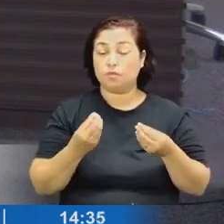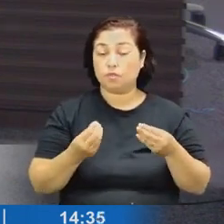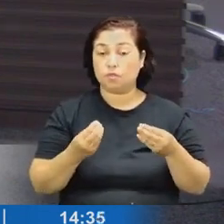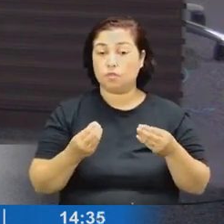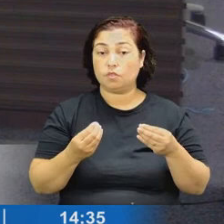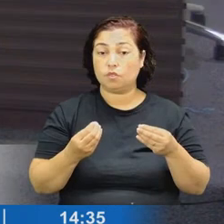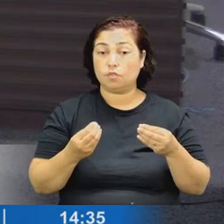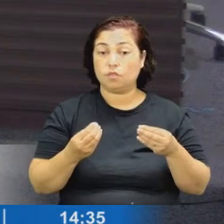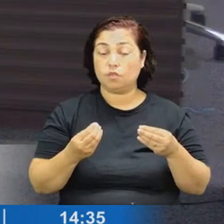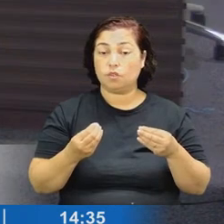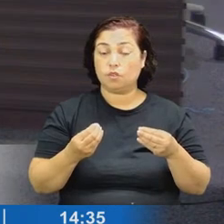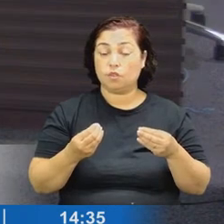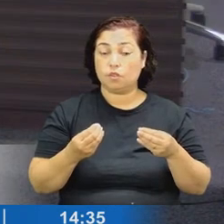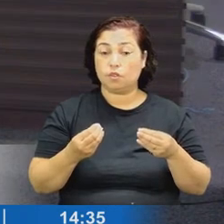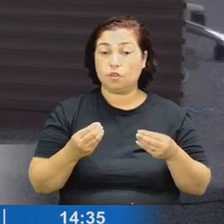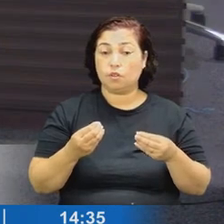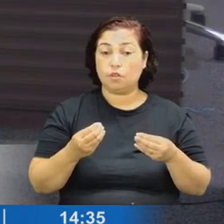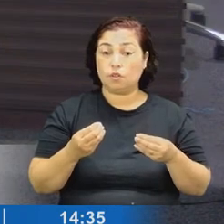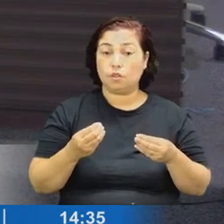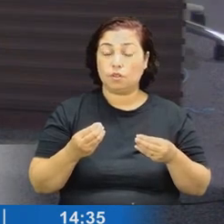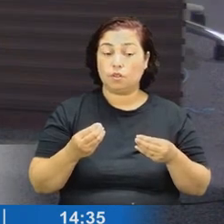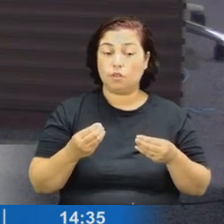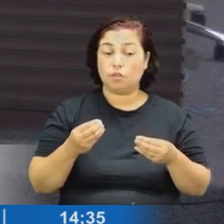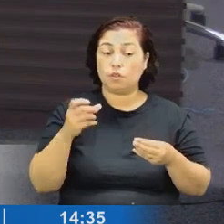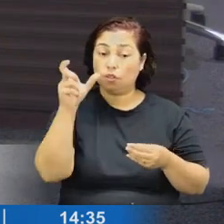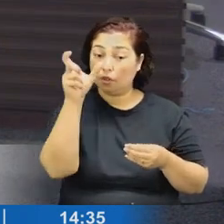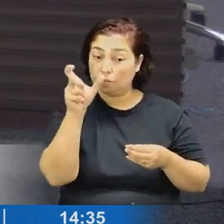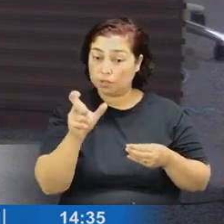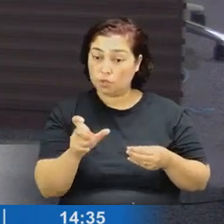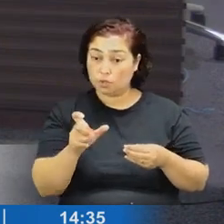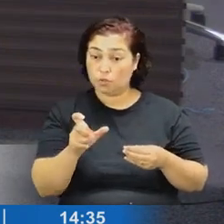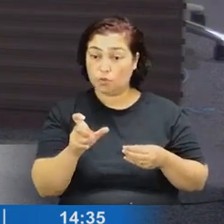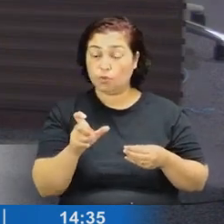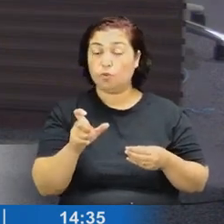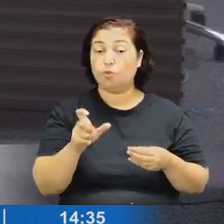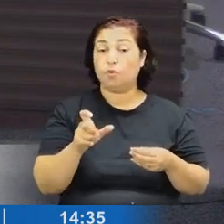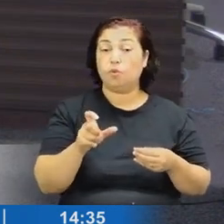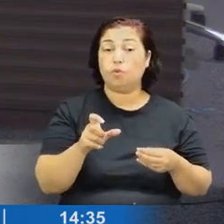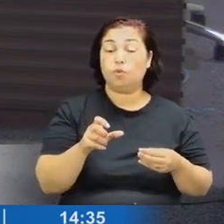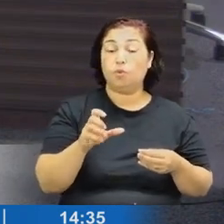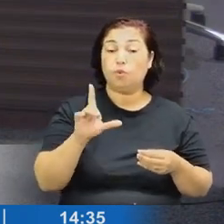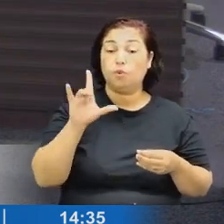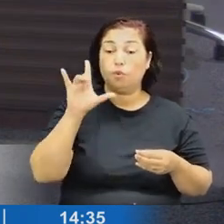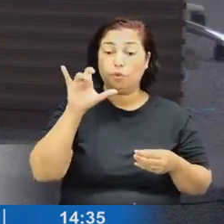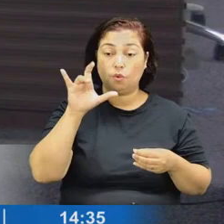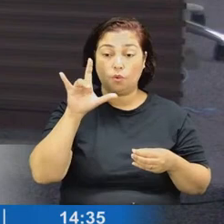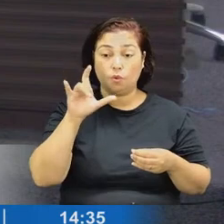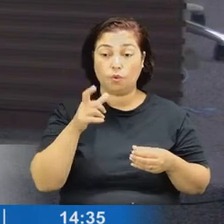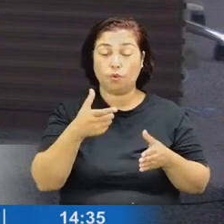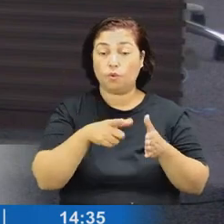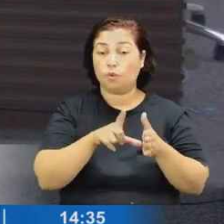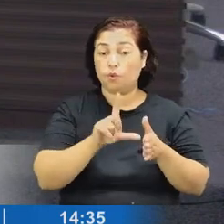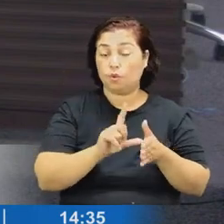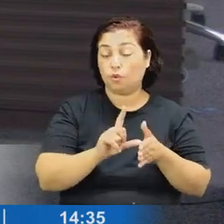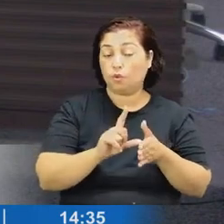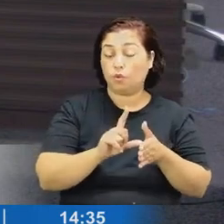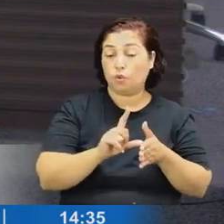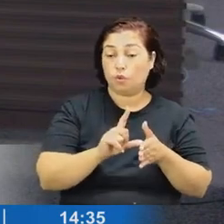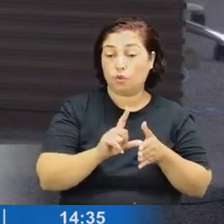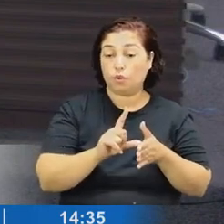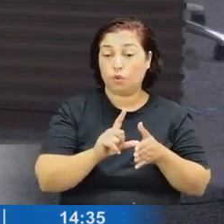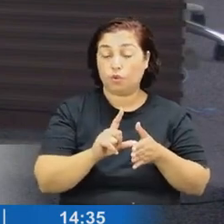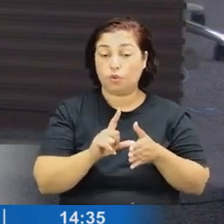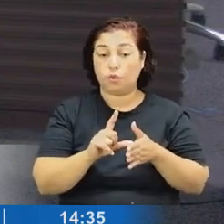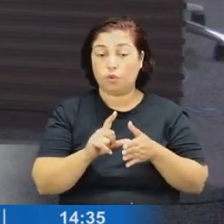o comportamento do eleitor hoje né ele é o mesmo do Consumidor ele vai no Instagram no Facebook até antes de escovar o dente quando acorda certo